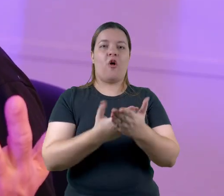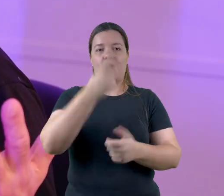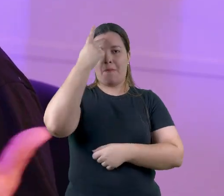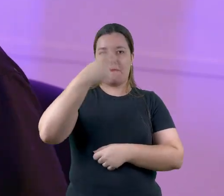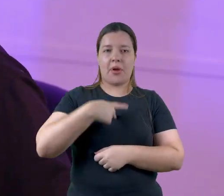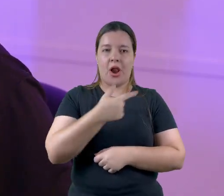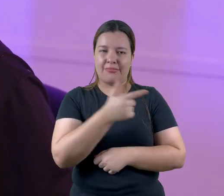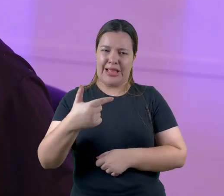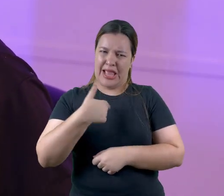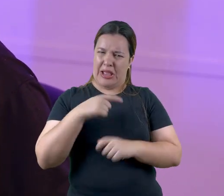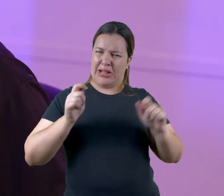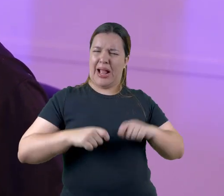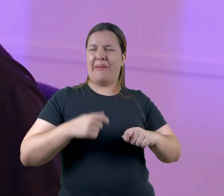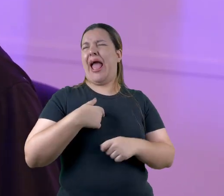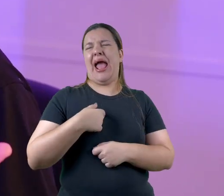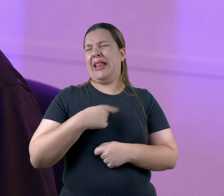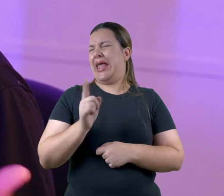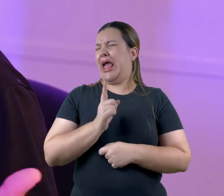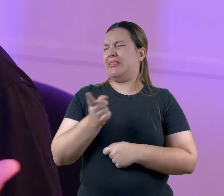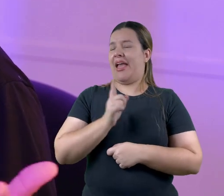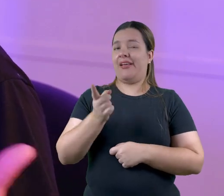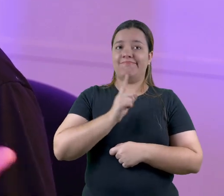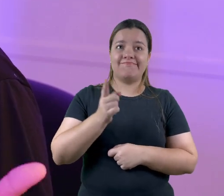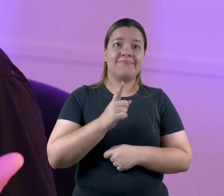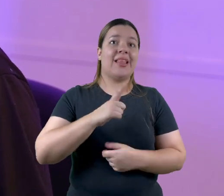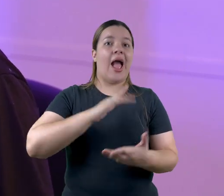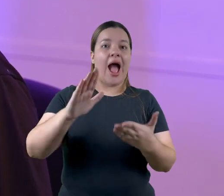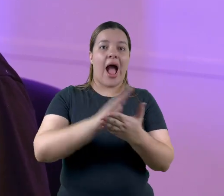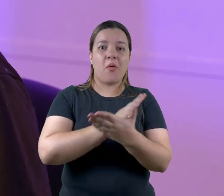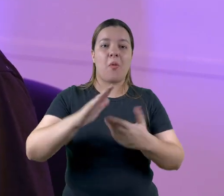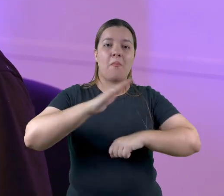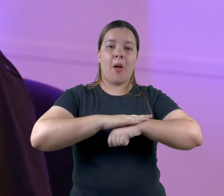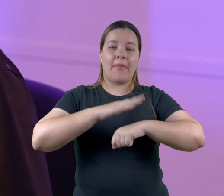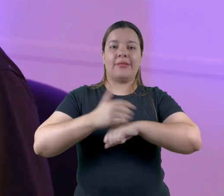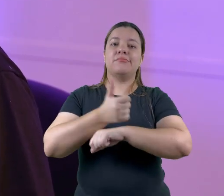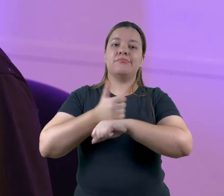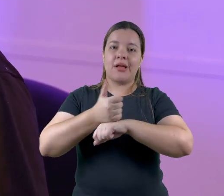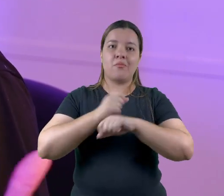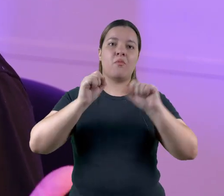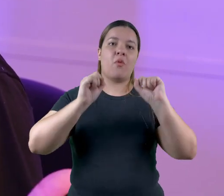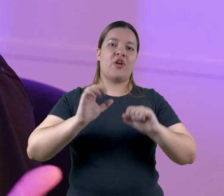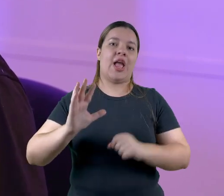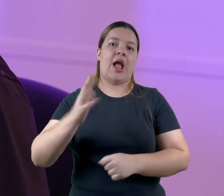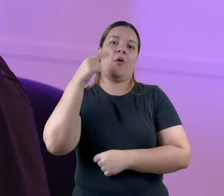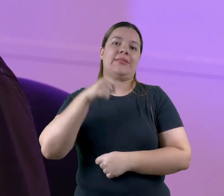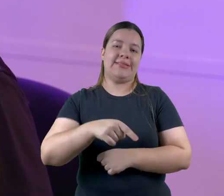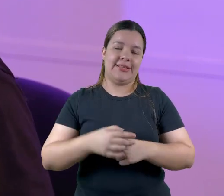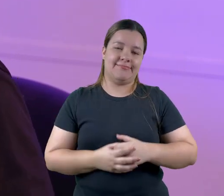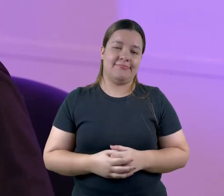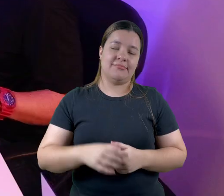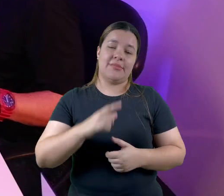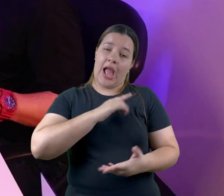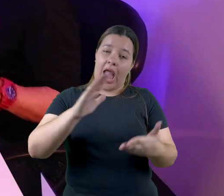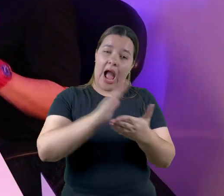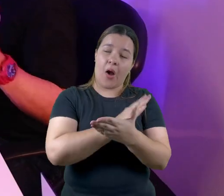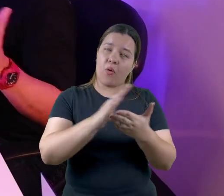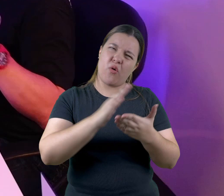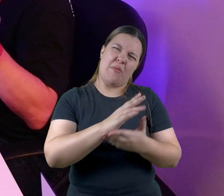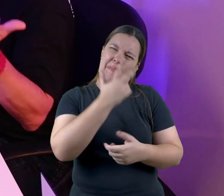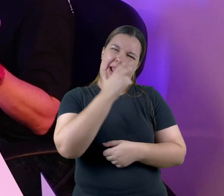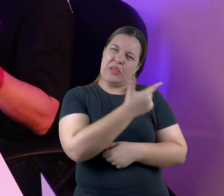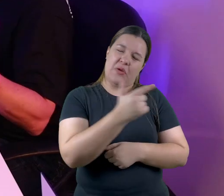eu sou tudo isso eu não acho que eu que eu tenho capacidade Então as pessoas em determinado momento da carreira passam por isso né então